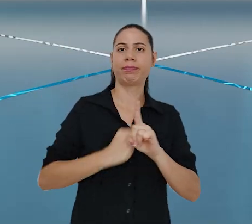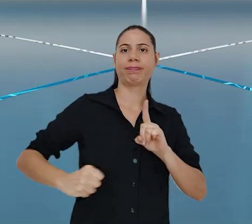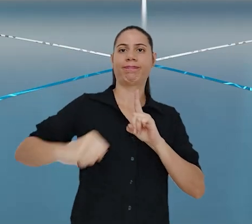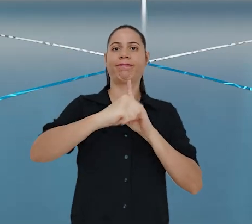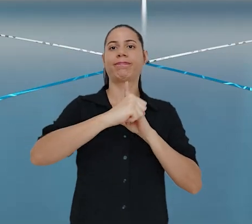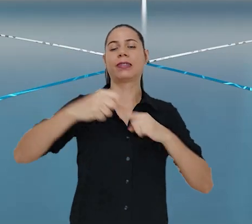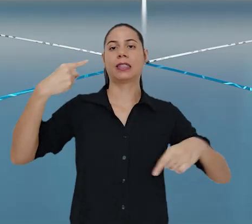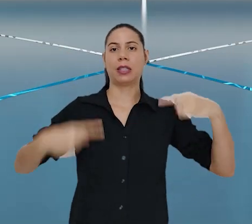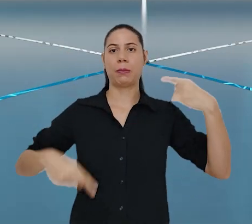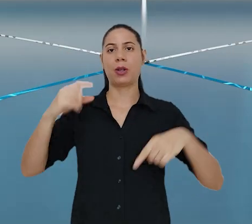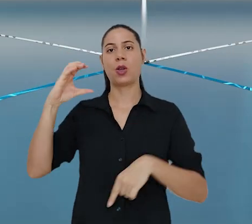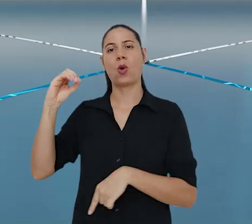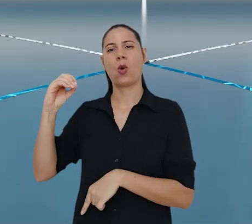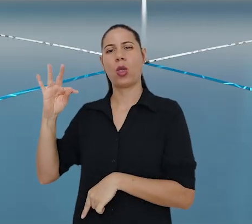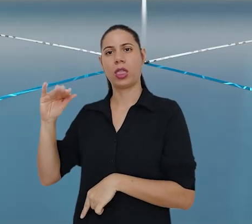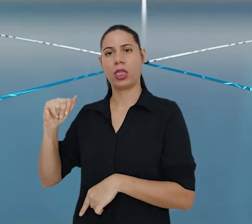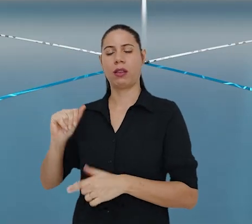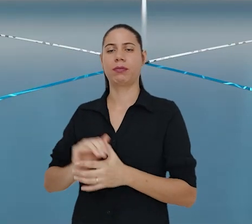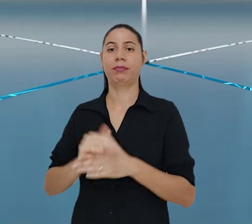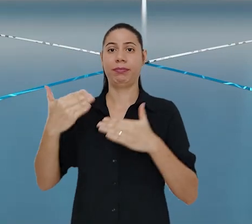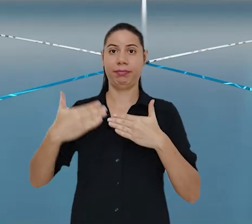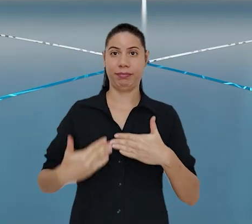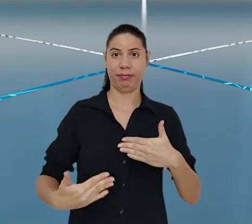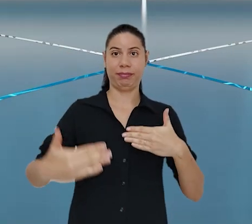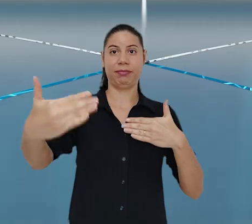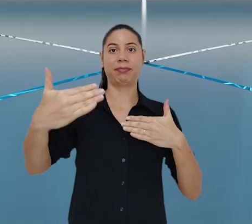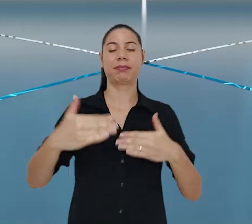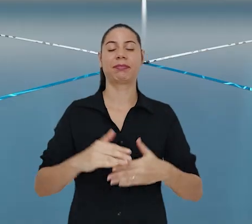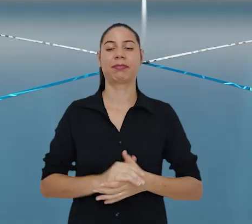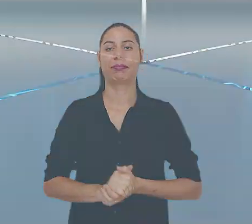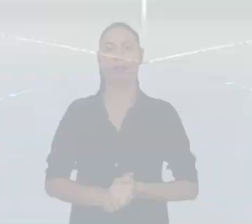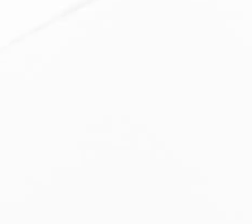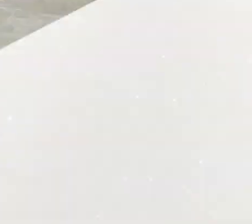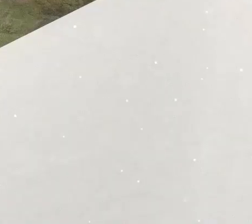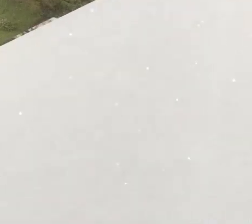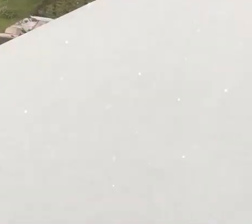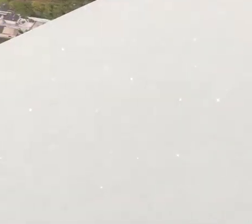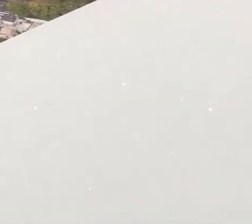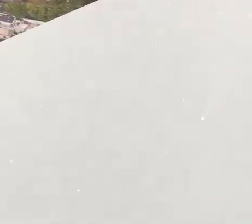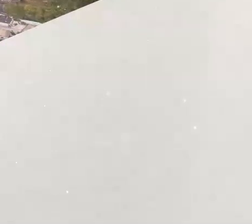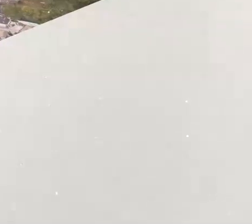social da política de cotas. Acompanhe, é a partir de agora.